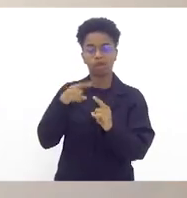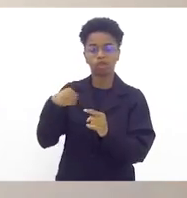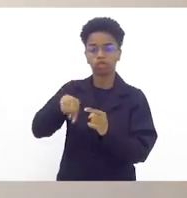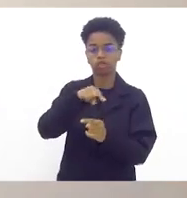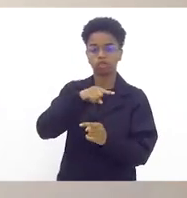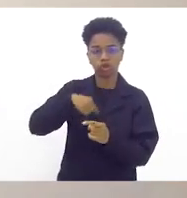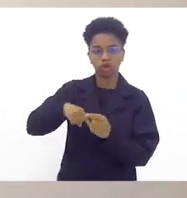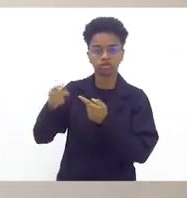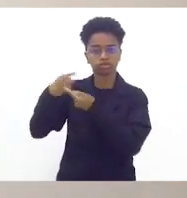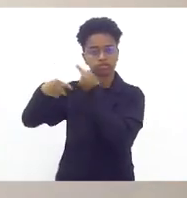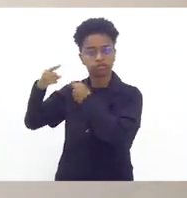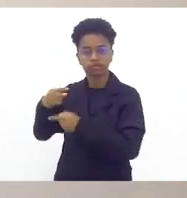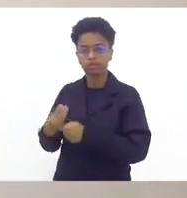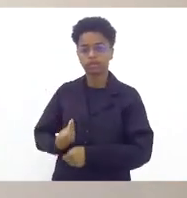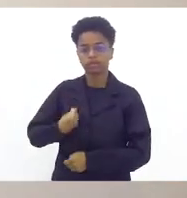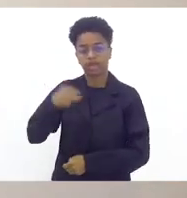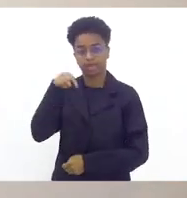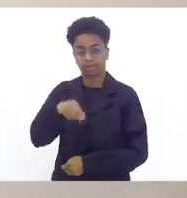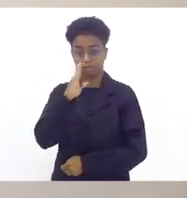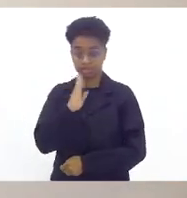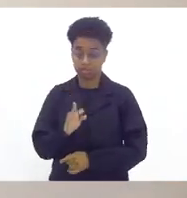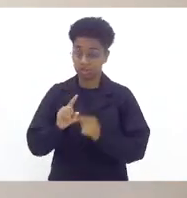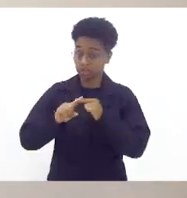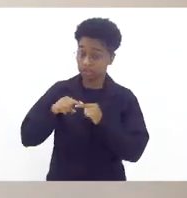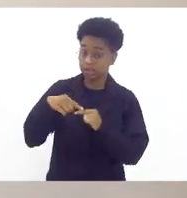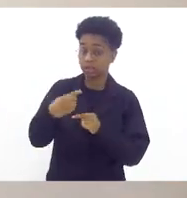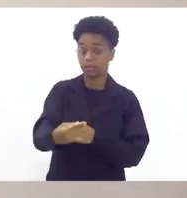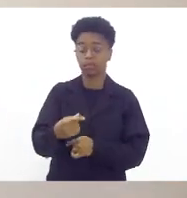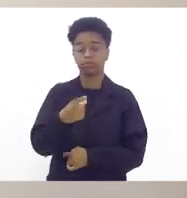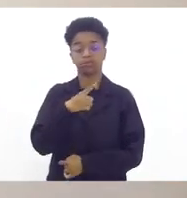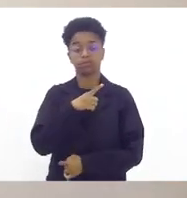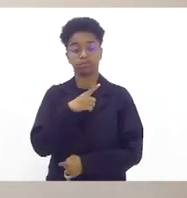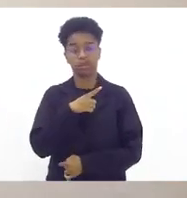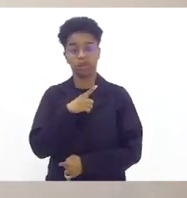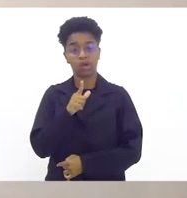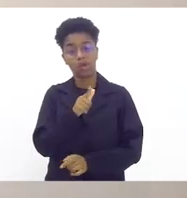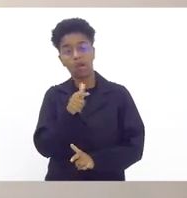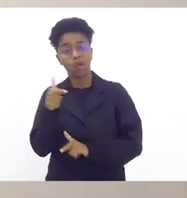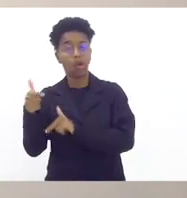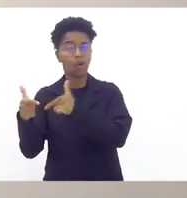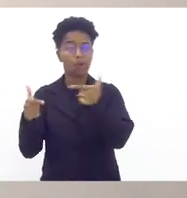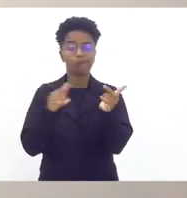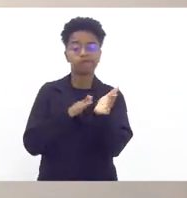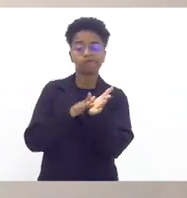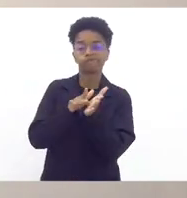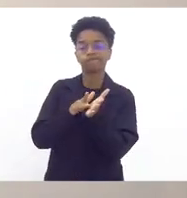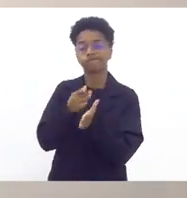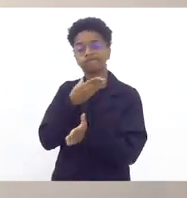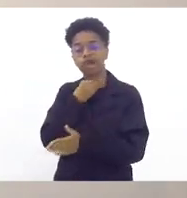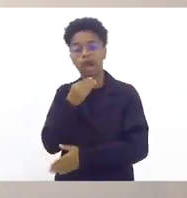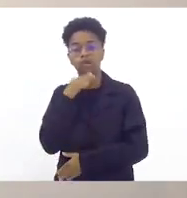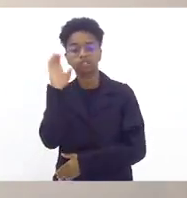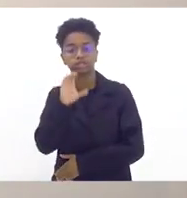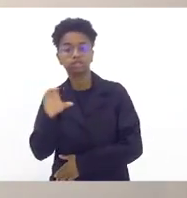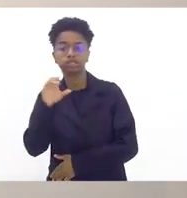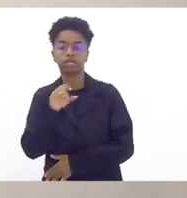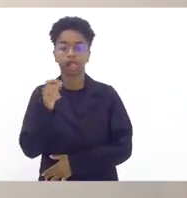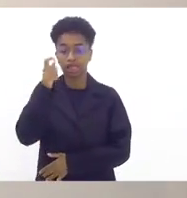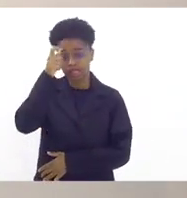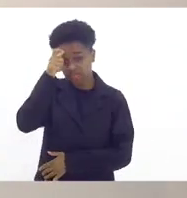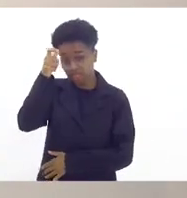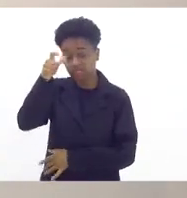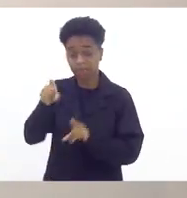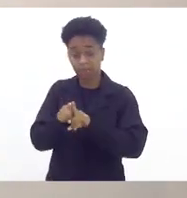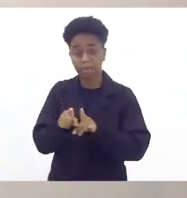passaram nesse país. Logo depois, vieram outros pseudocientistas, intelectuais e políticos,